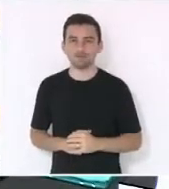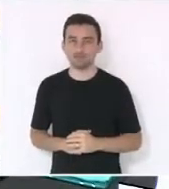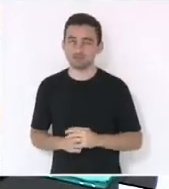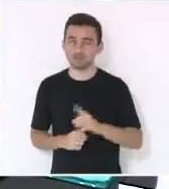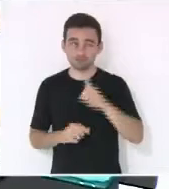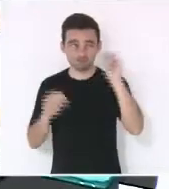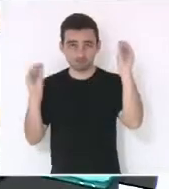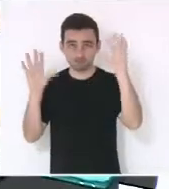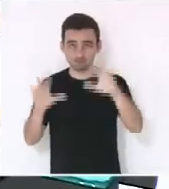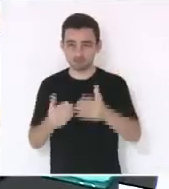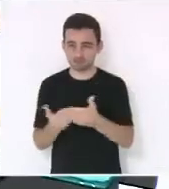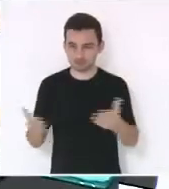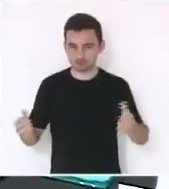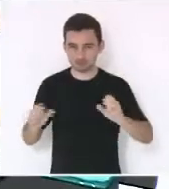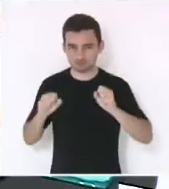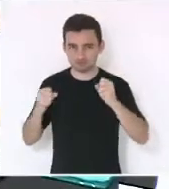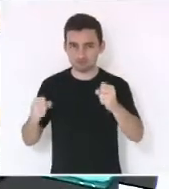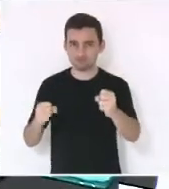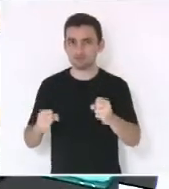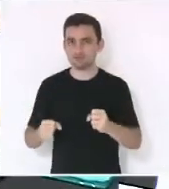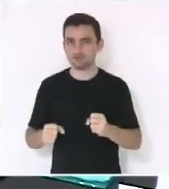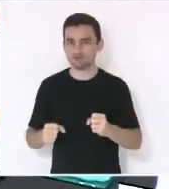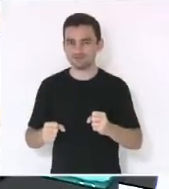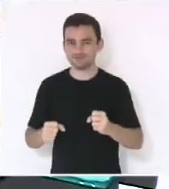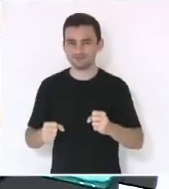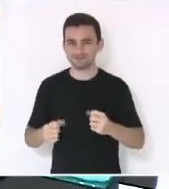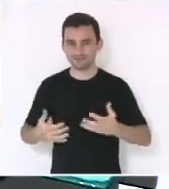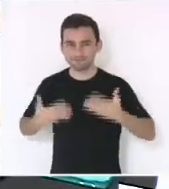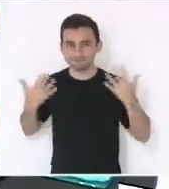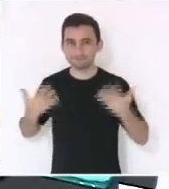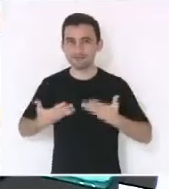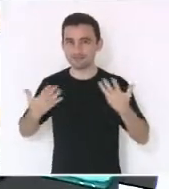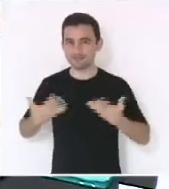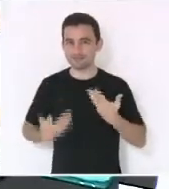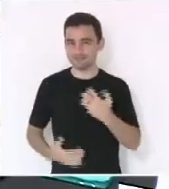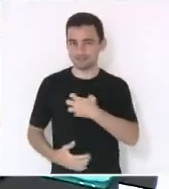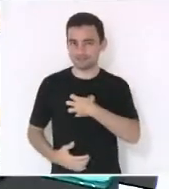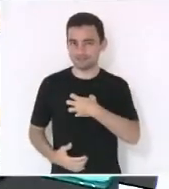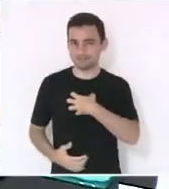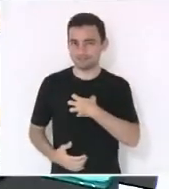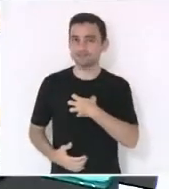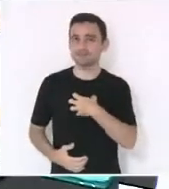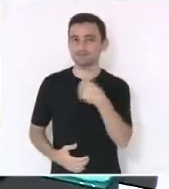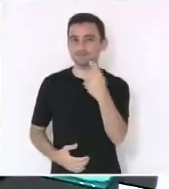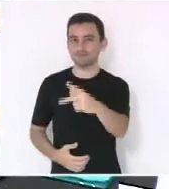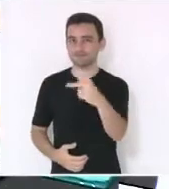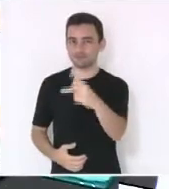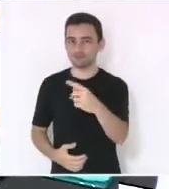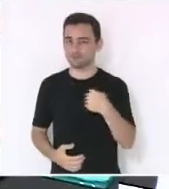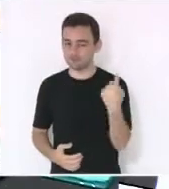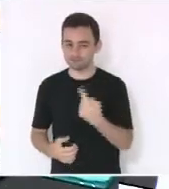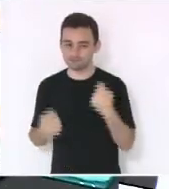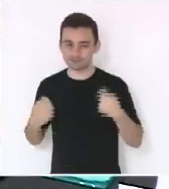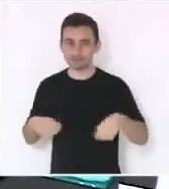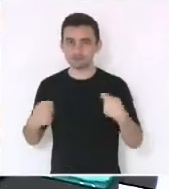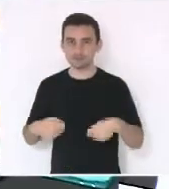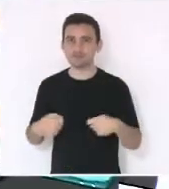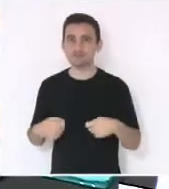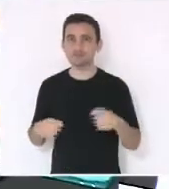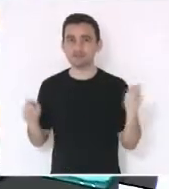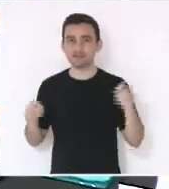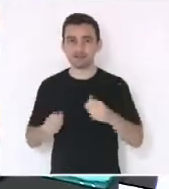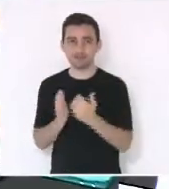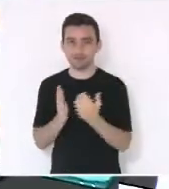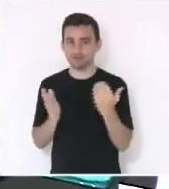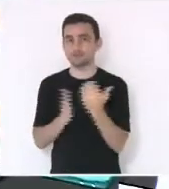garra, com essa energia e, acima de tudo, com esse sentimento que nós precisamos e que nós podemos muito mais, presidente. Muito